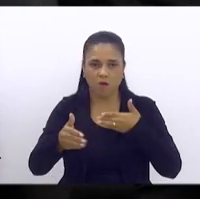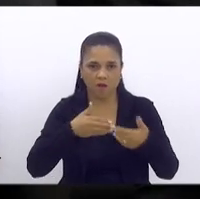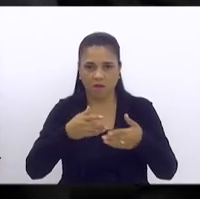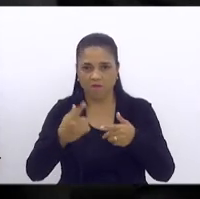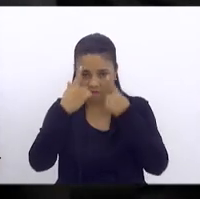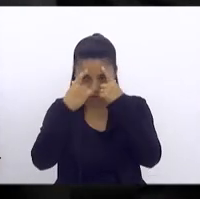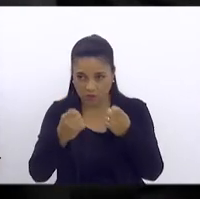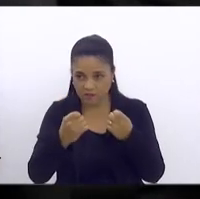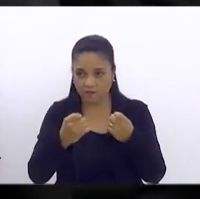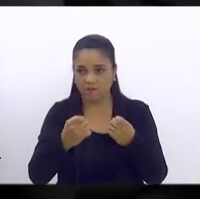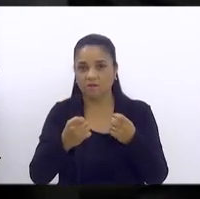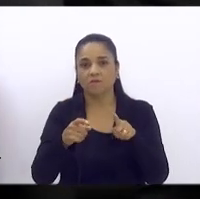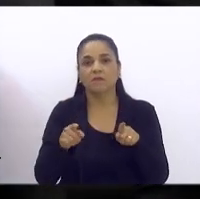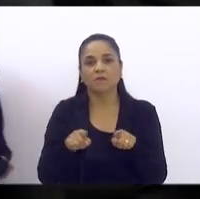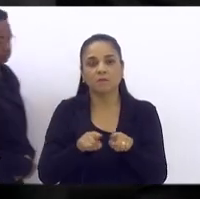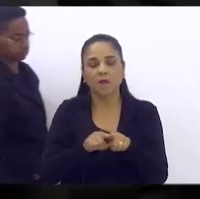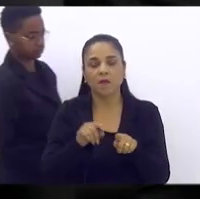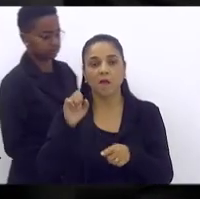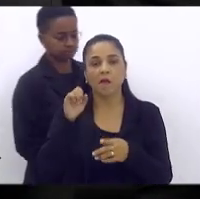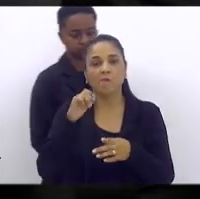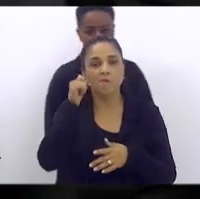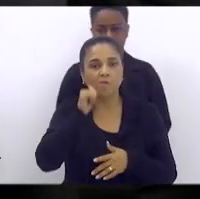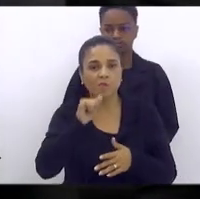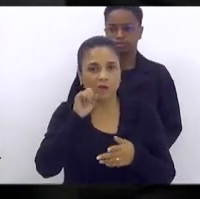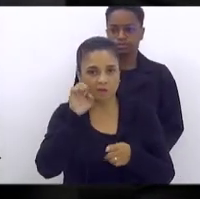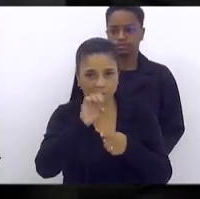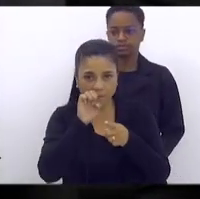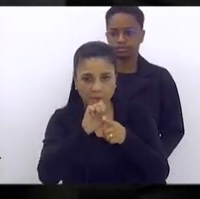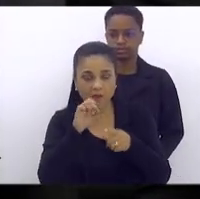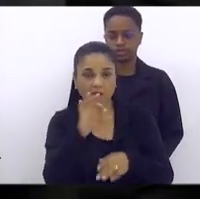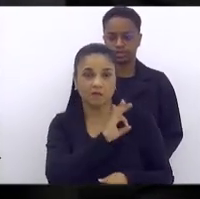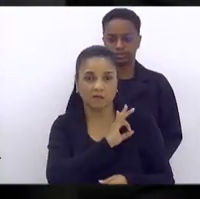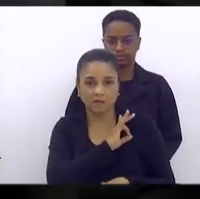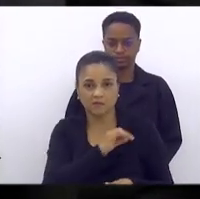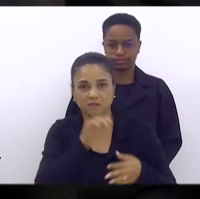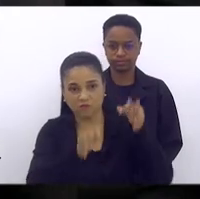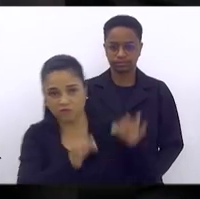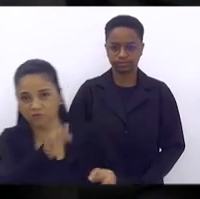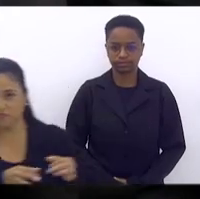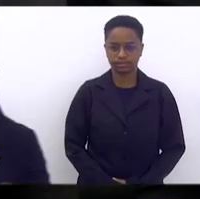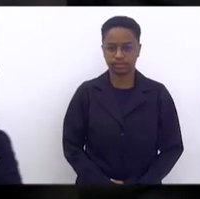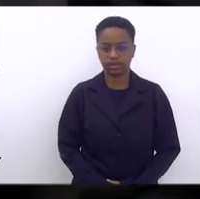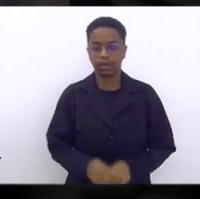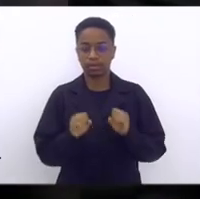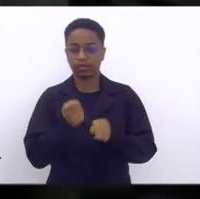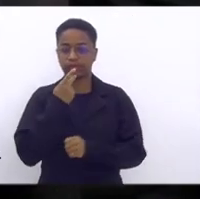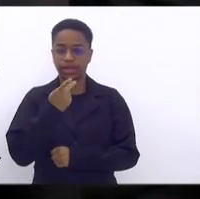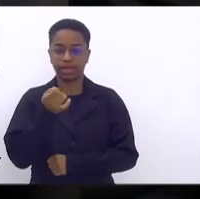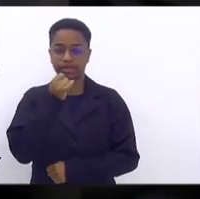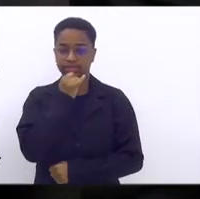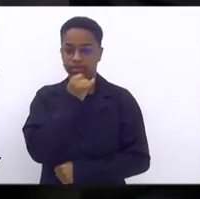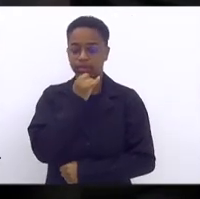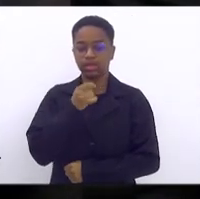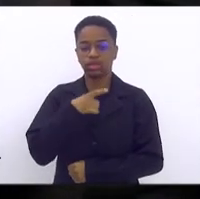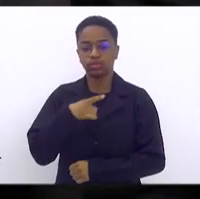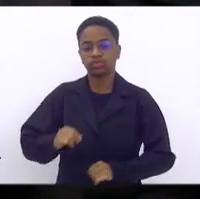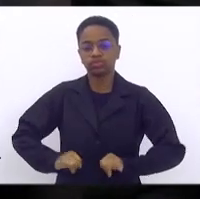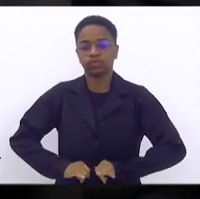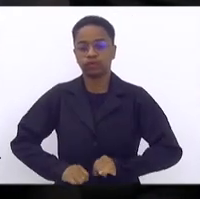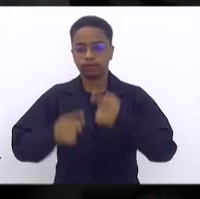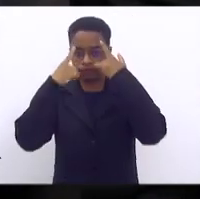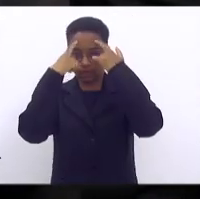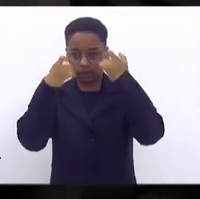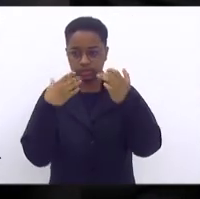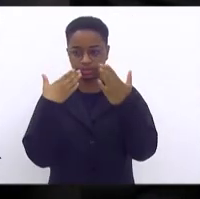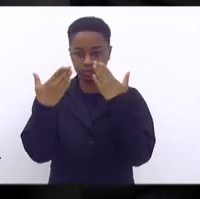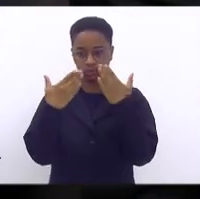vir só essa forma. A mulher pode bater na porta da delegacia ali, no juizado, e falar, olha, eu sofro violência psicológica. Às vezes não tem a violência física,